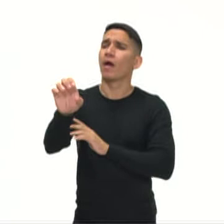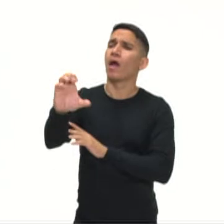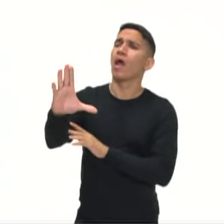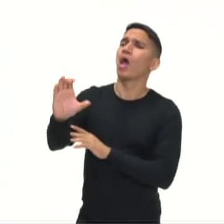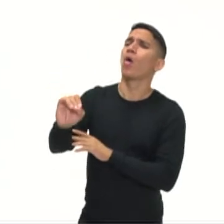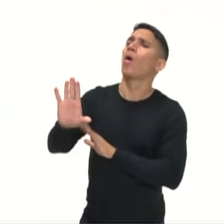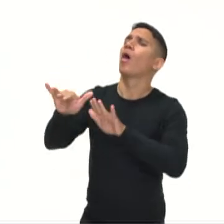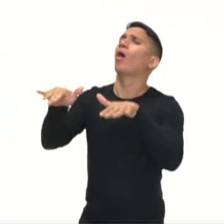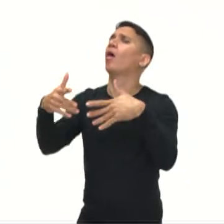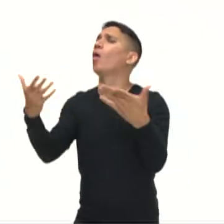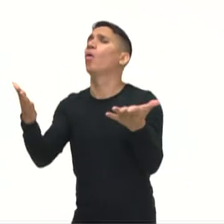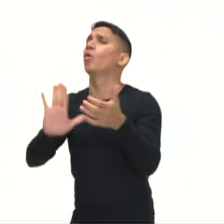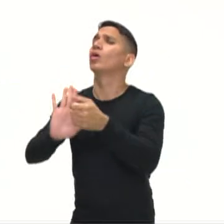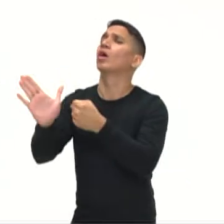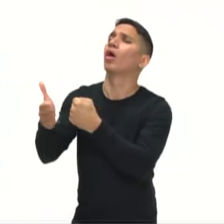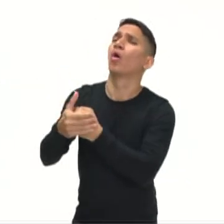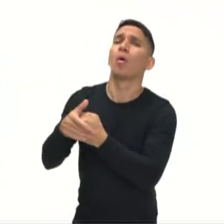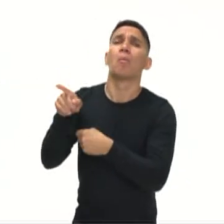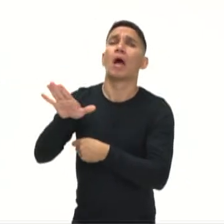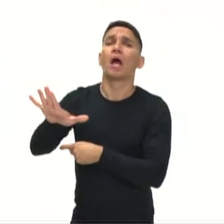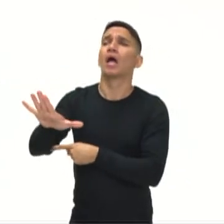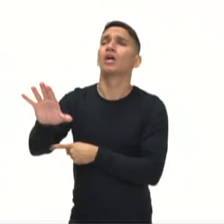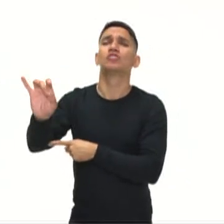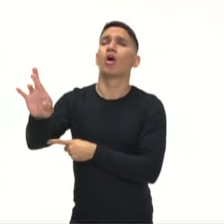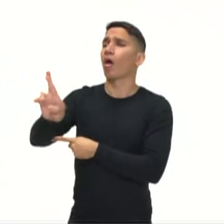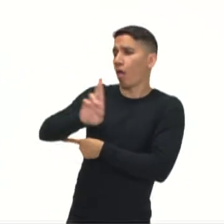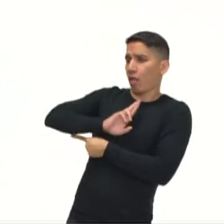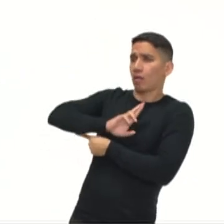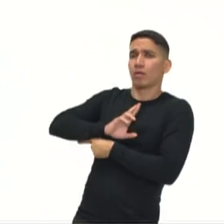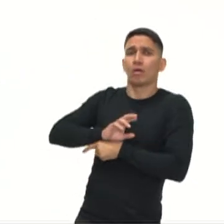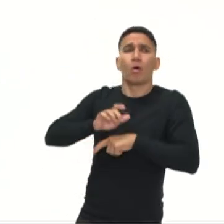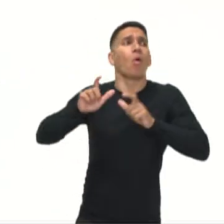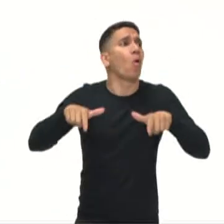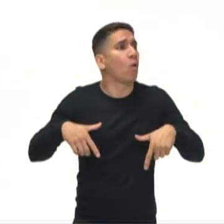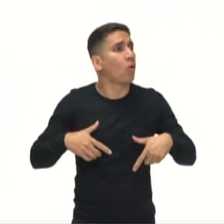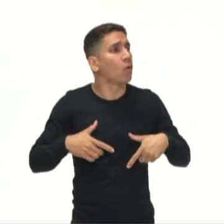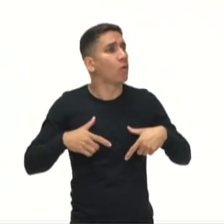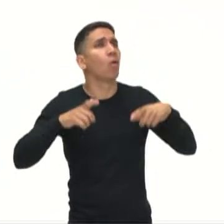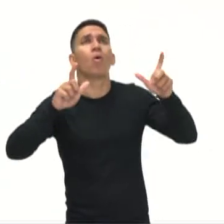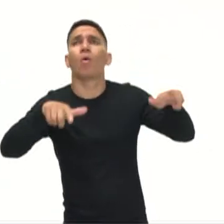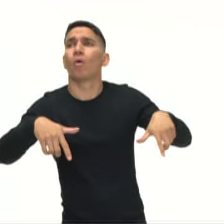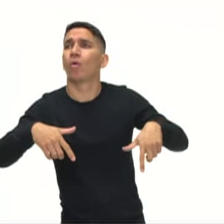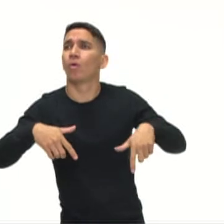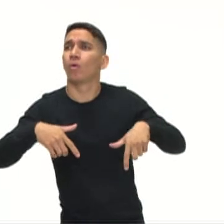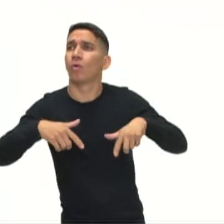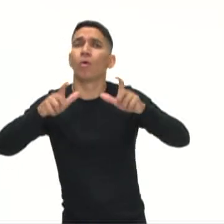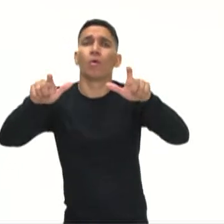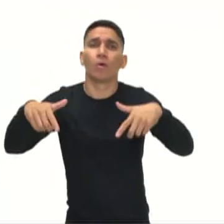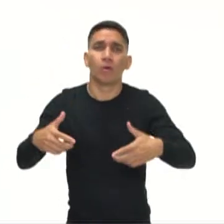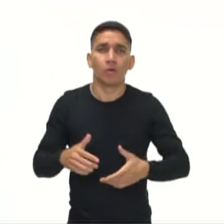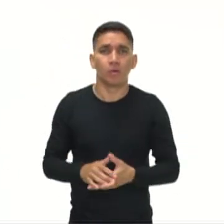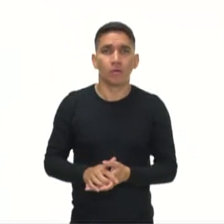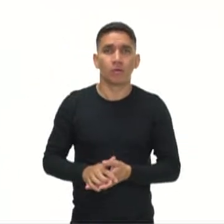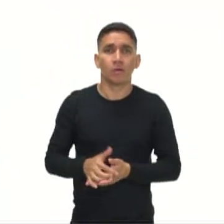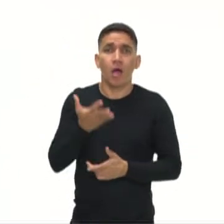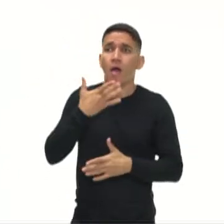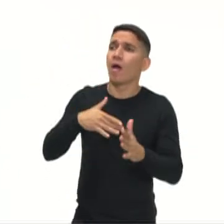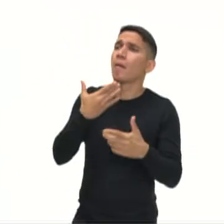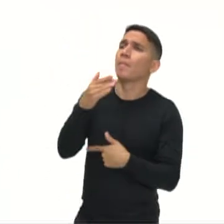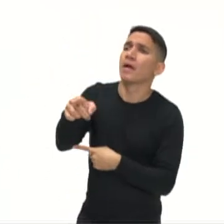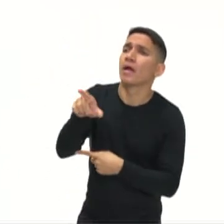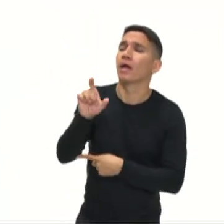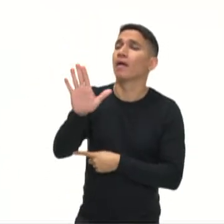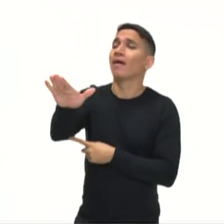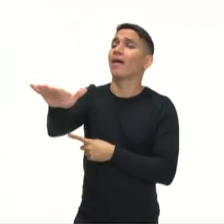se esconde? Mas o eco só responde, onde, onde? O menino também lhe